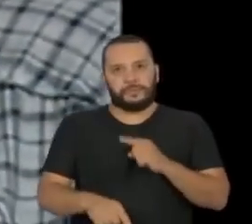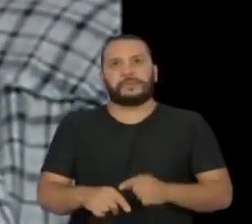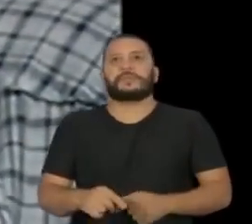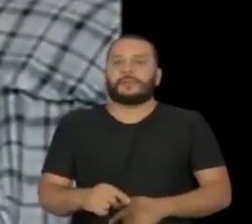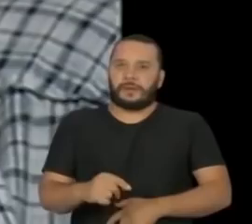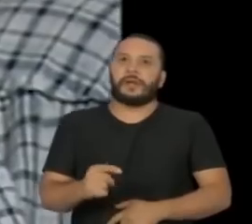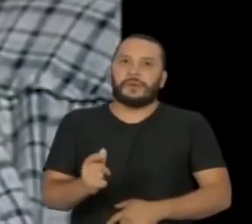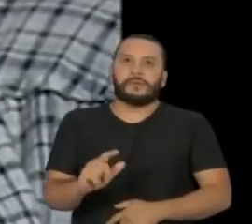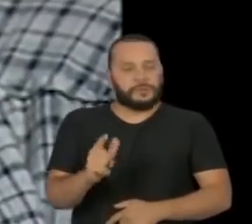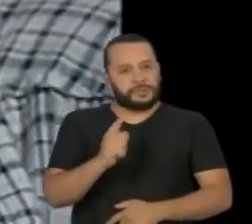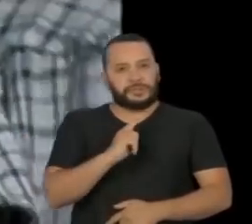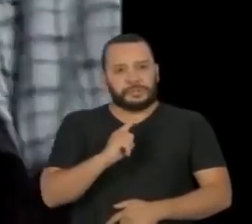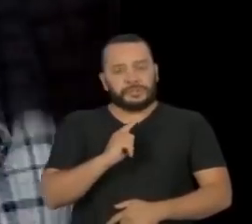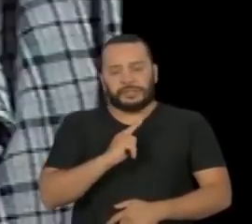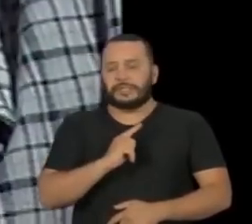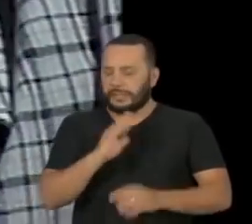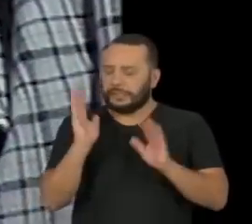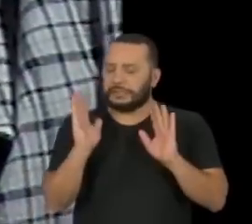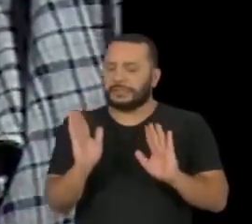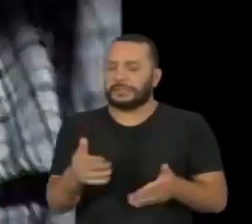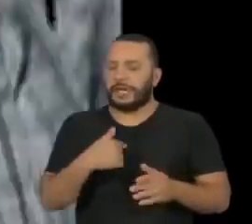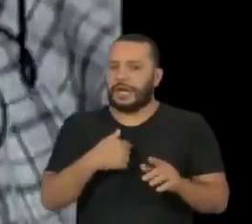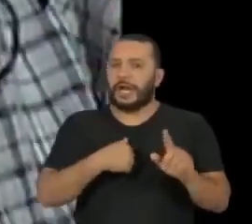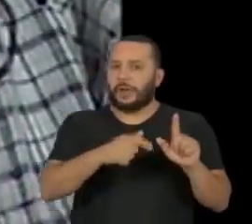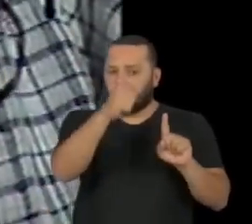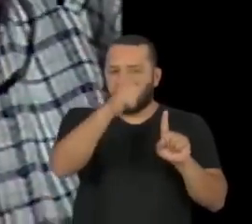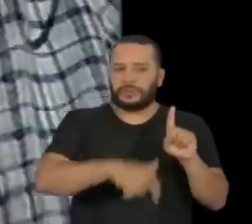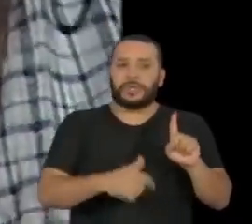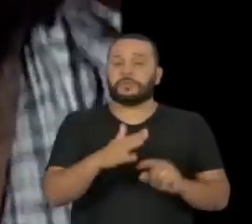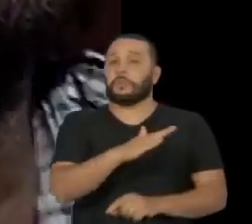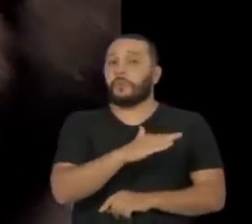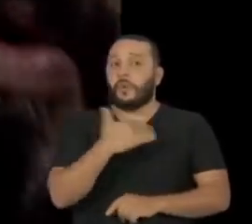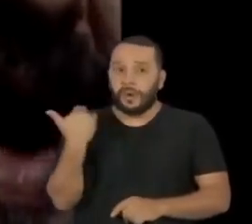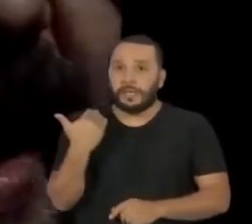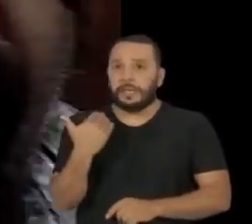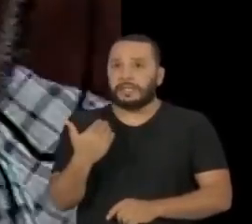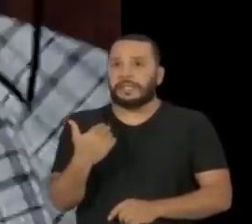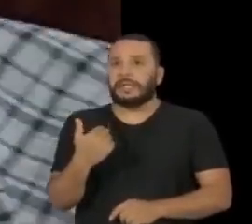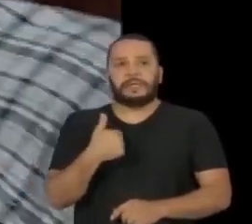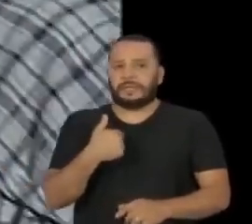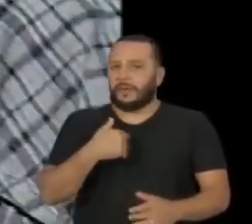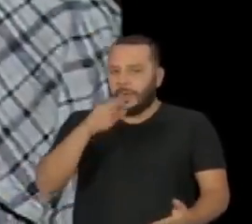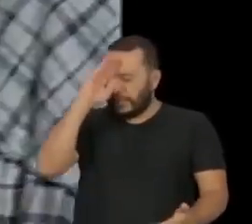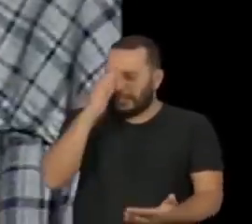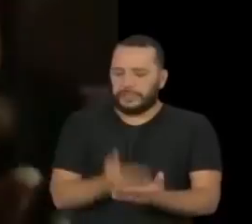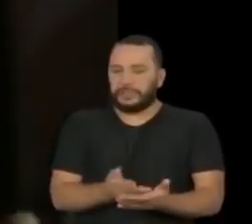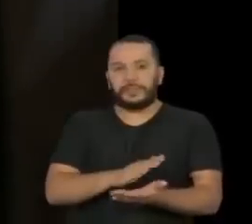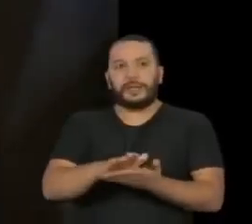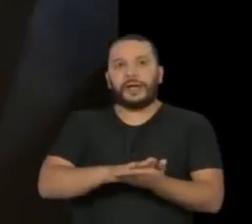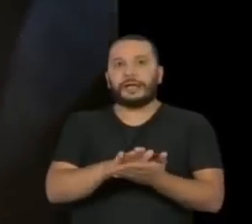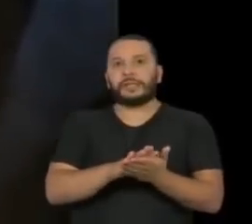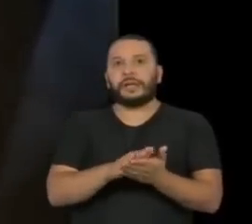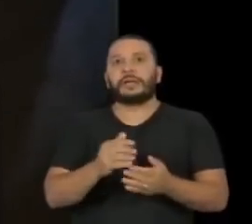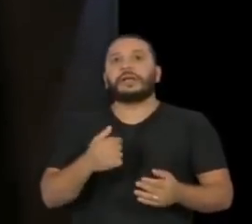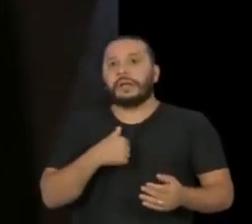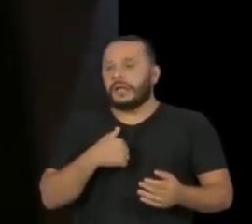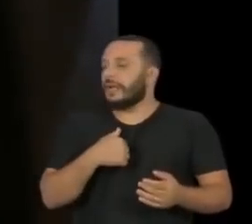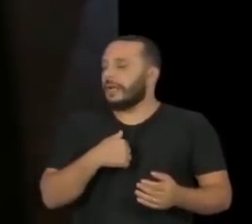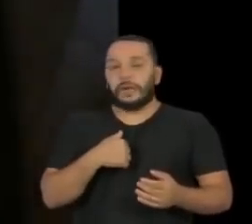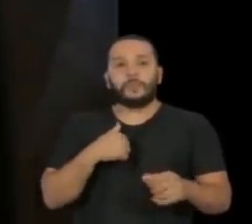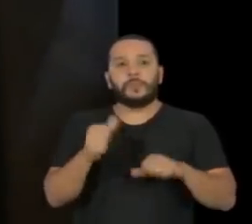cena no Esta Noite Encarnei Seu Cadáver, que o personagem morria dizendo, não creio em nada. Aí eu tive que falar, eu